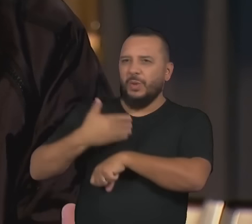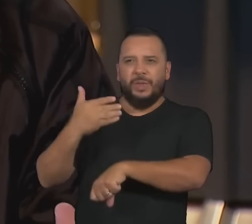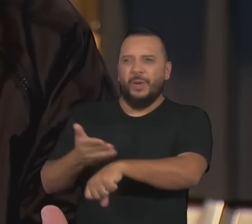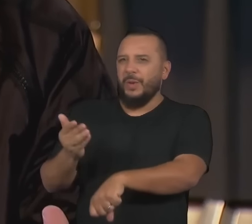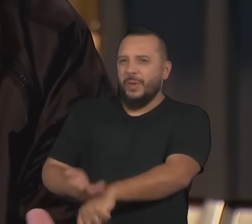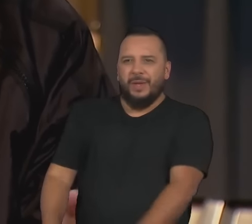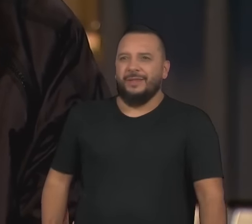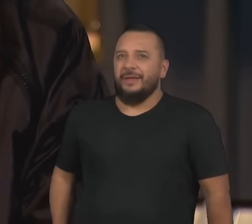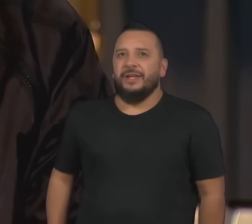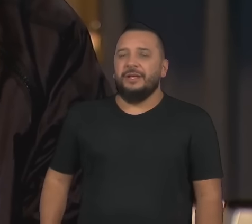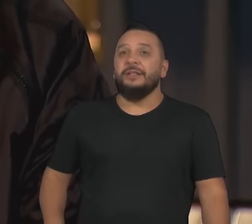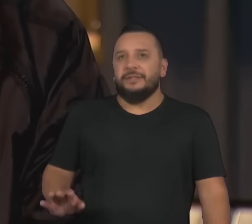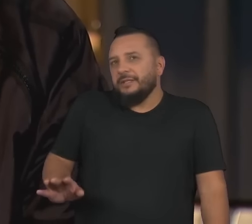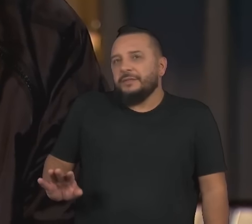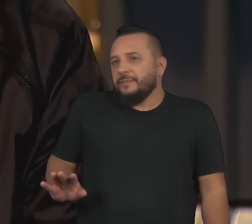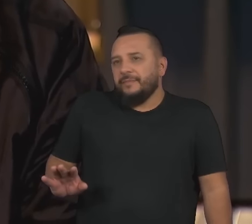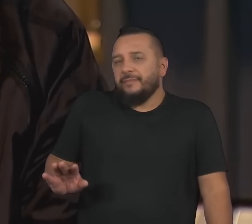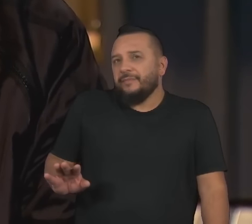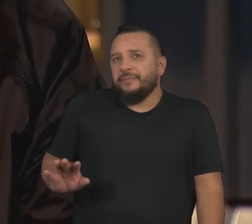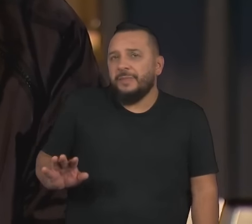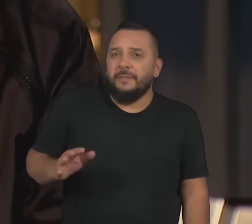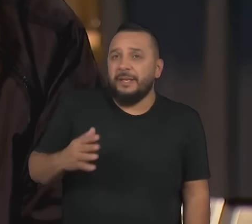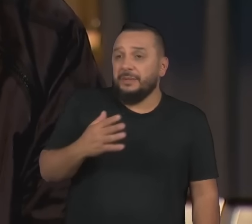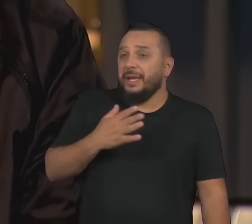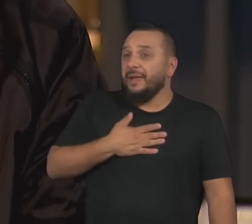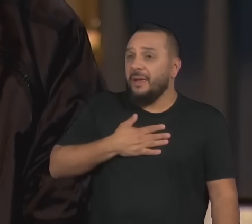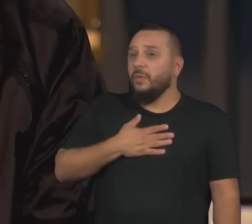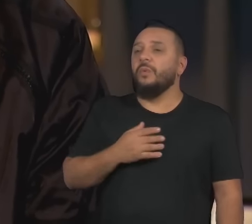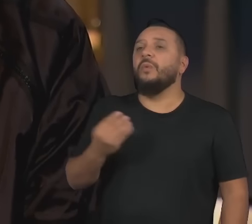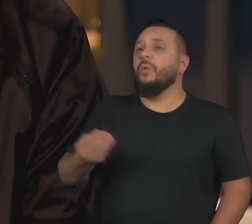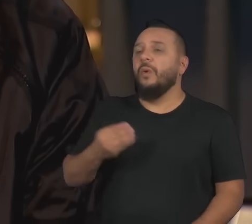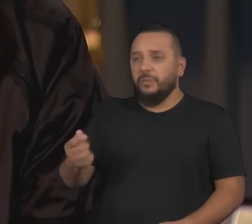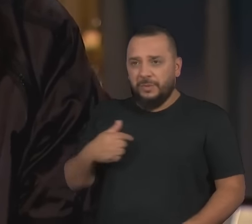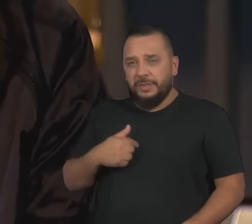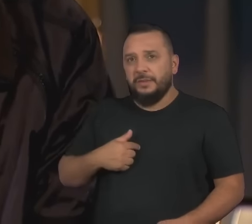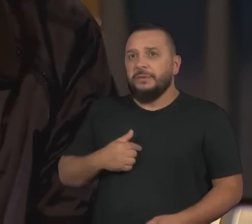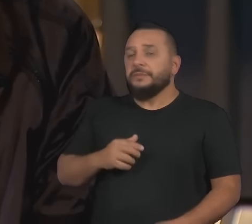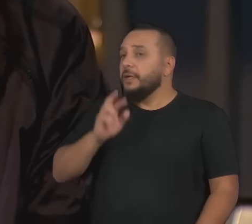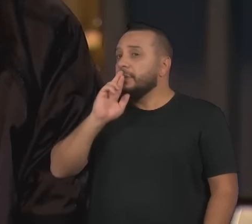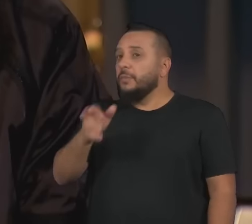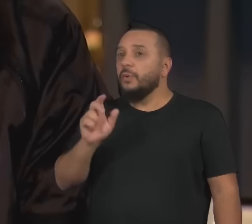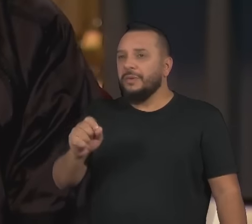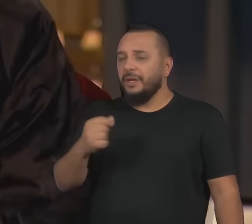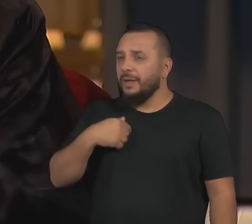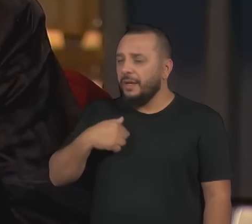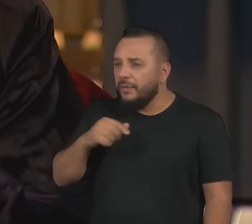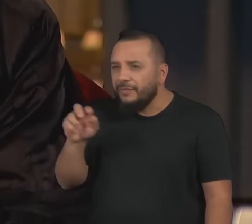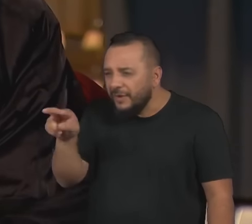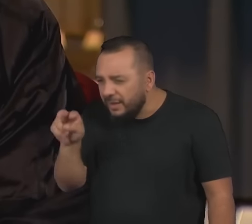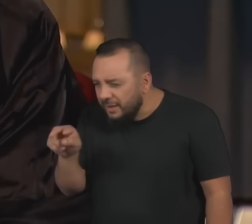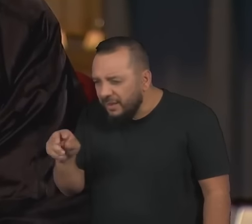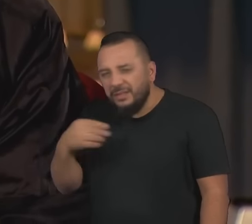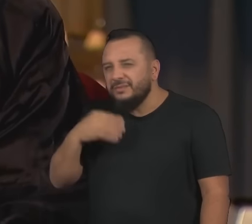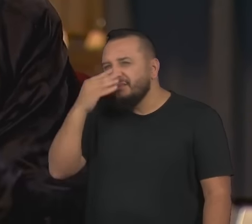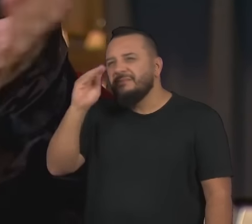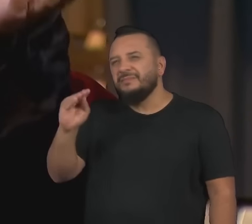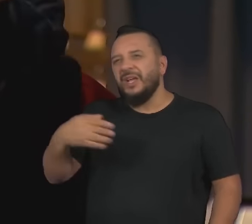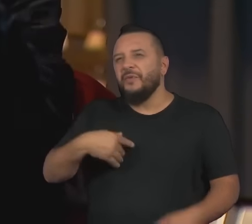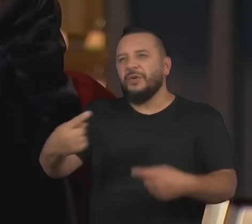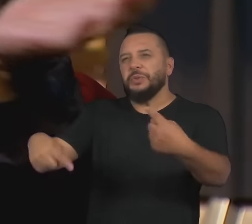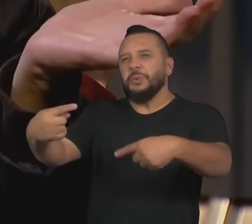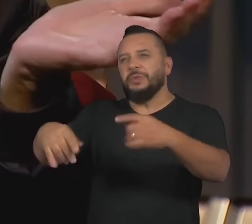E a minha postura, Marcelo, é a seguinte. A minha postura é a seguinte. Eu não discuto. Porque se eu vou discutir com o cara, eu